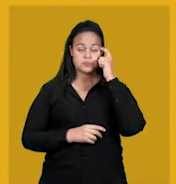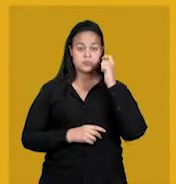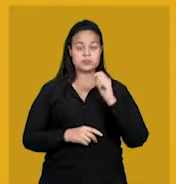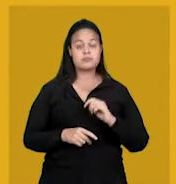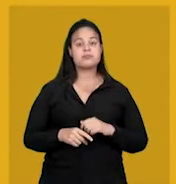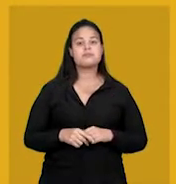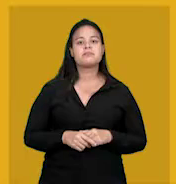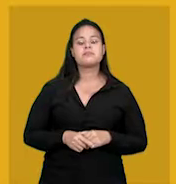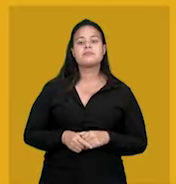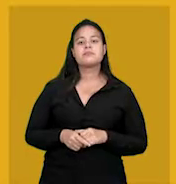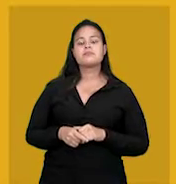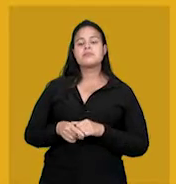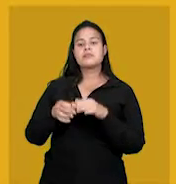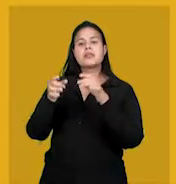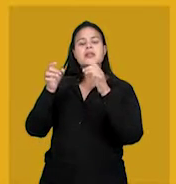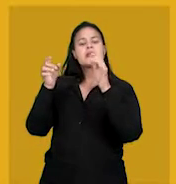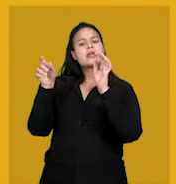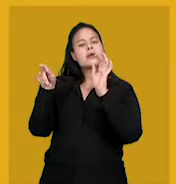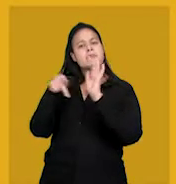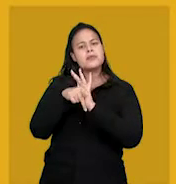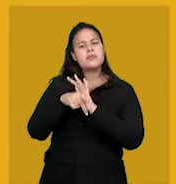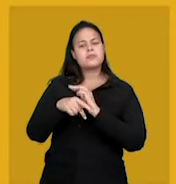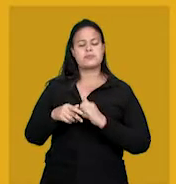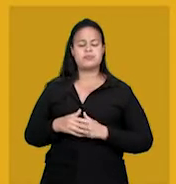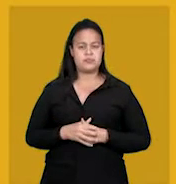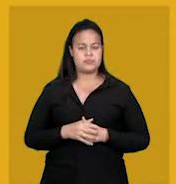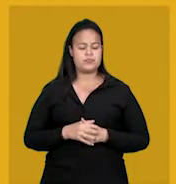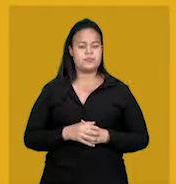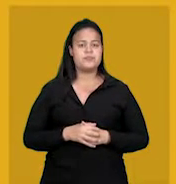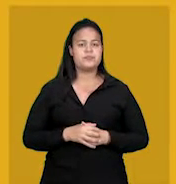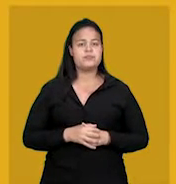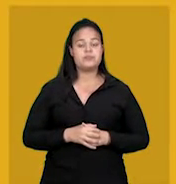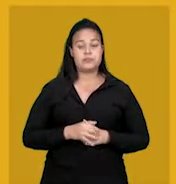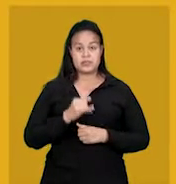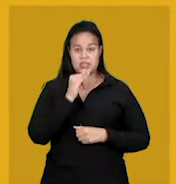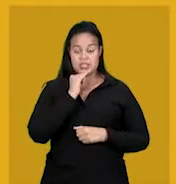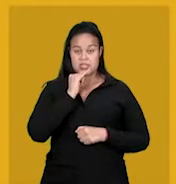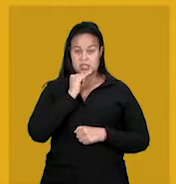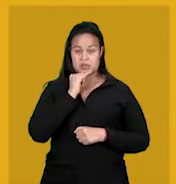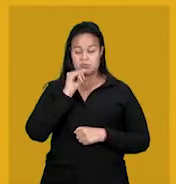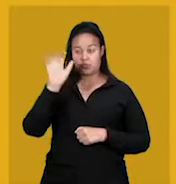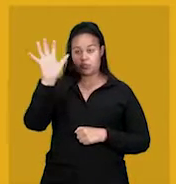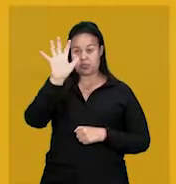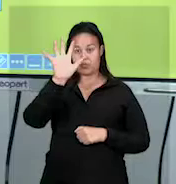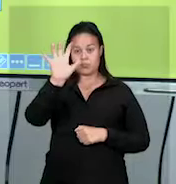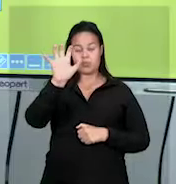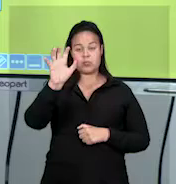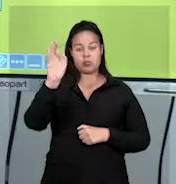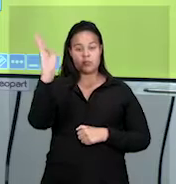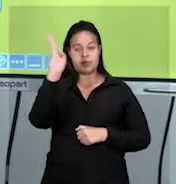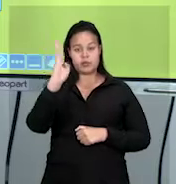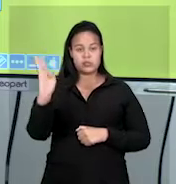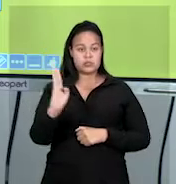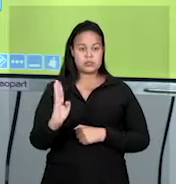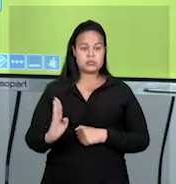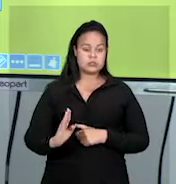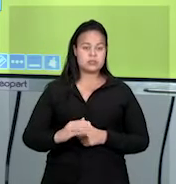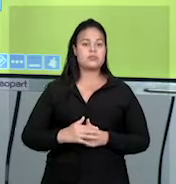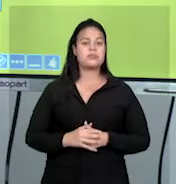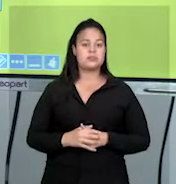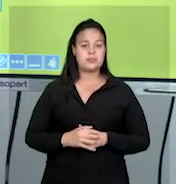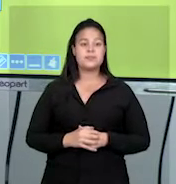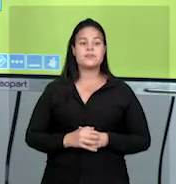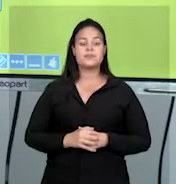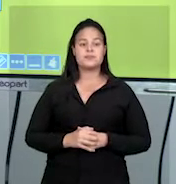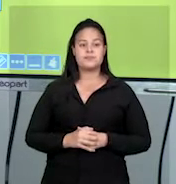específica, um ponto. Por exemplo, se eu estou com um mapa do Brasil, como está mostrando aqui, né, o limite do Brasil aqui